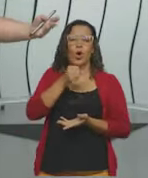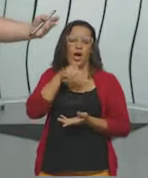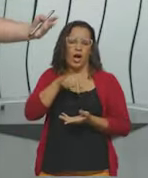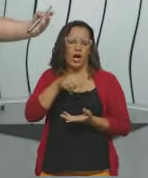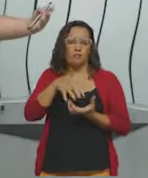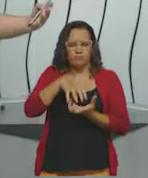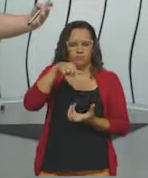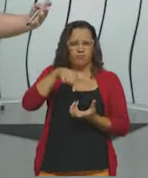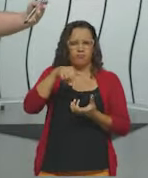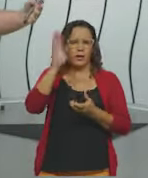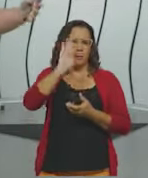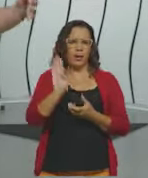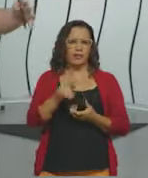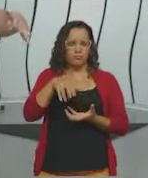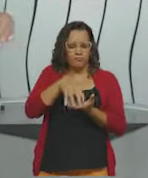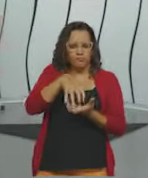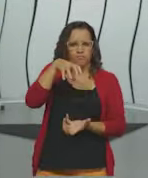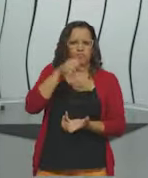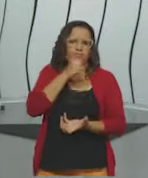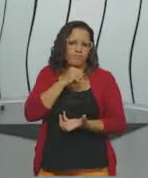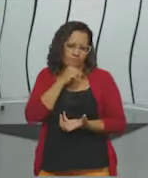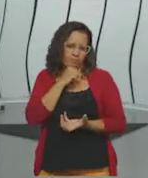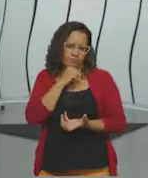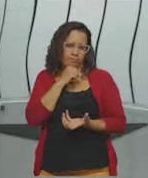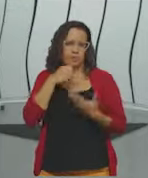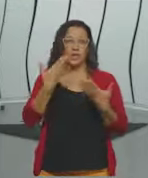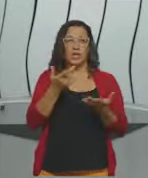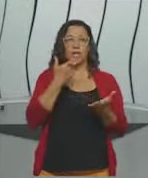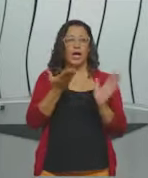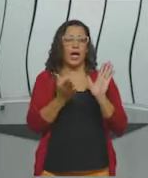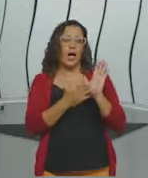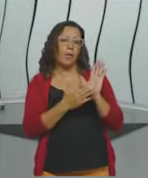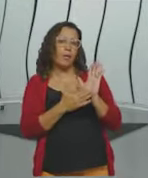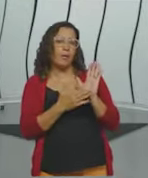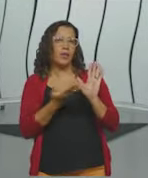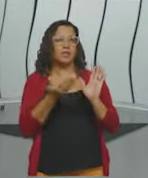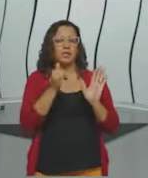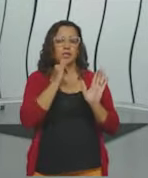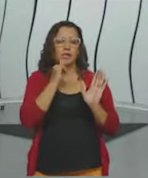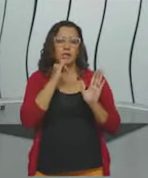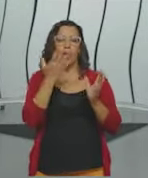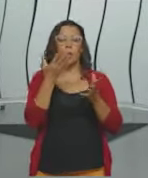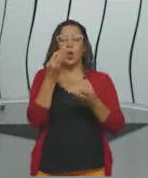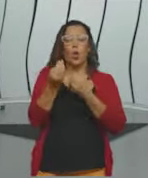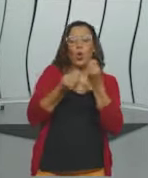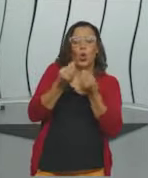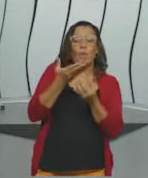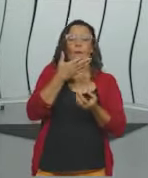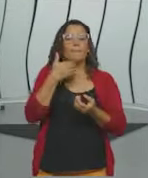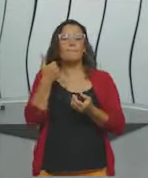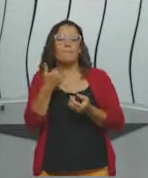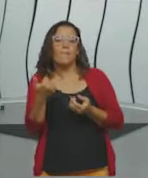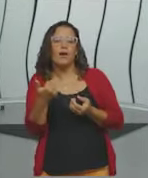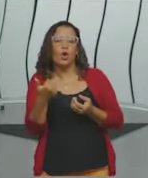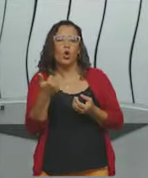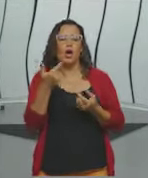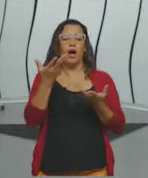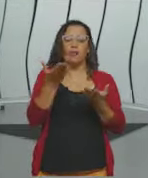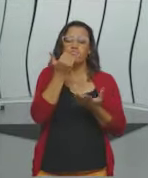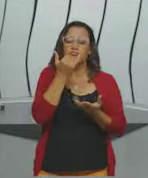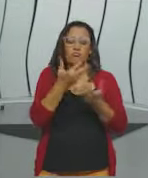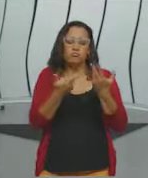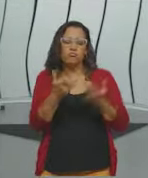no Brasil. A proposta de intervenção é sobre como melhorar a amamentação das